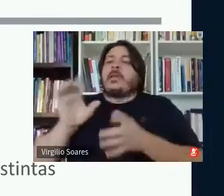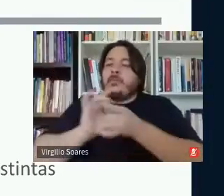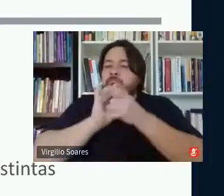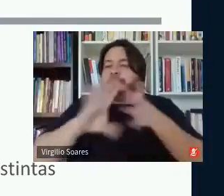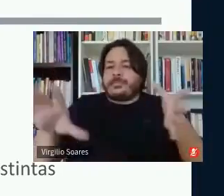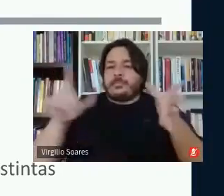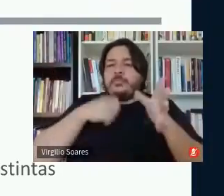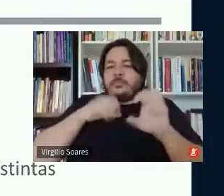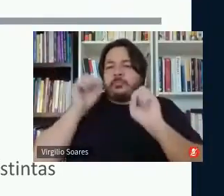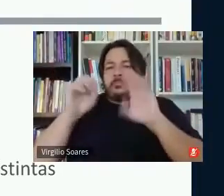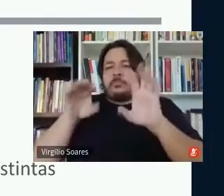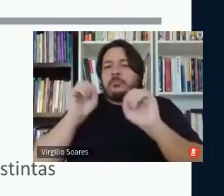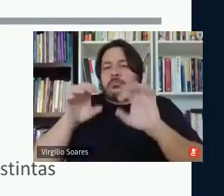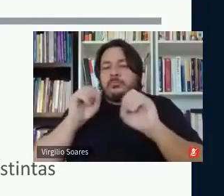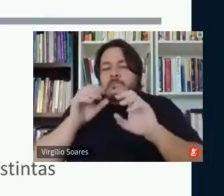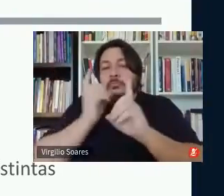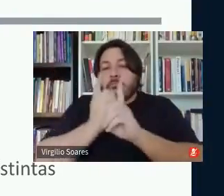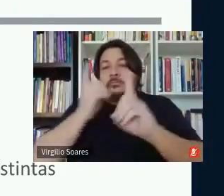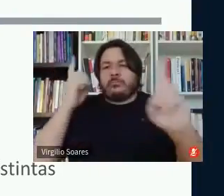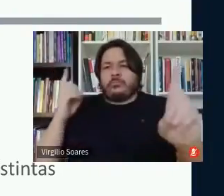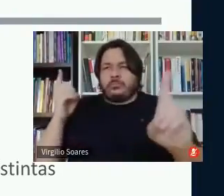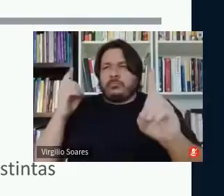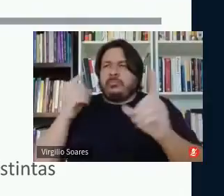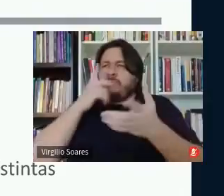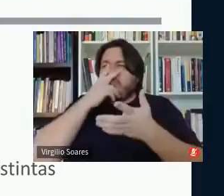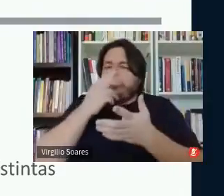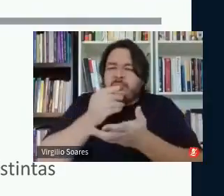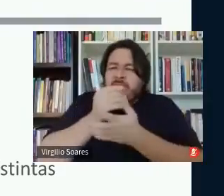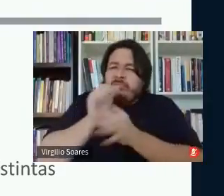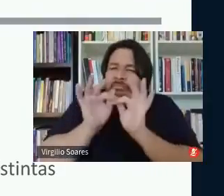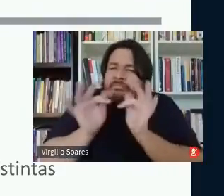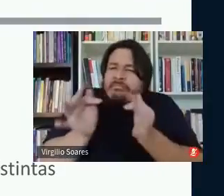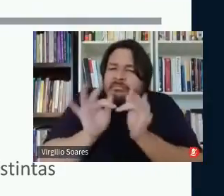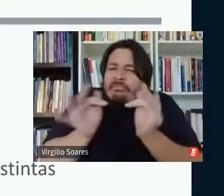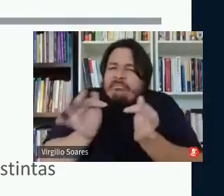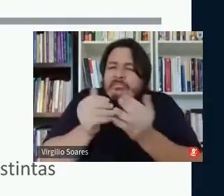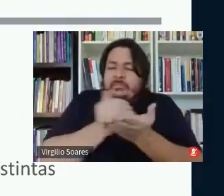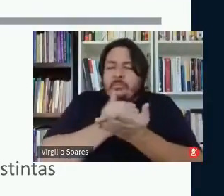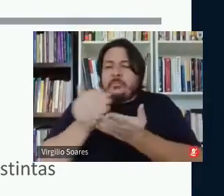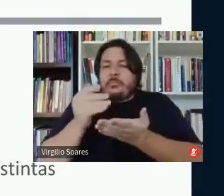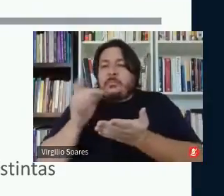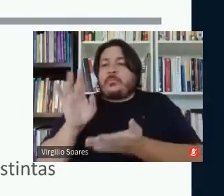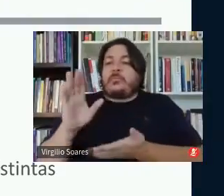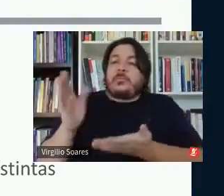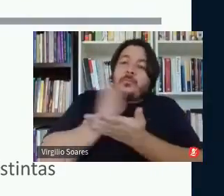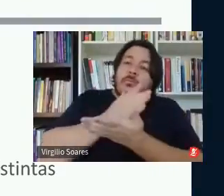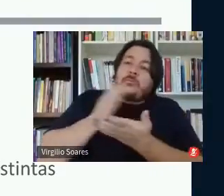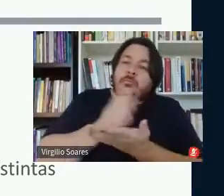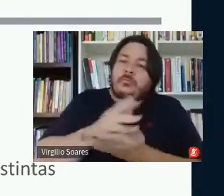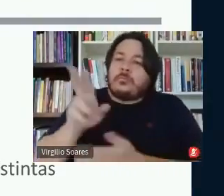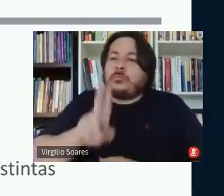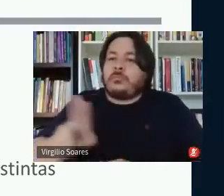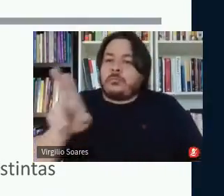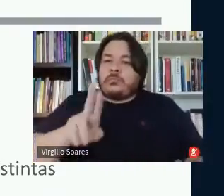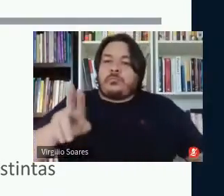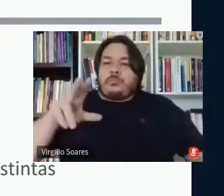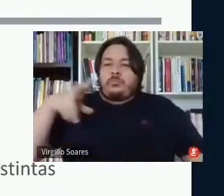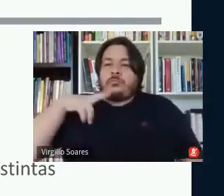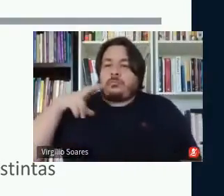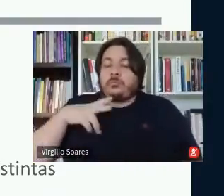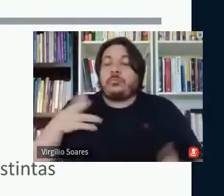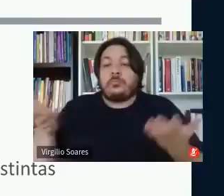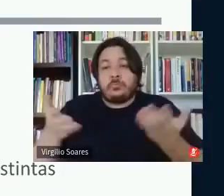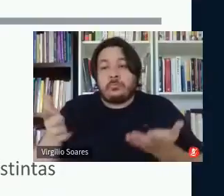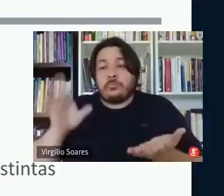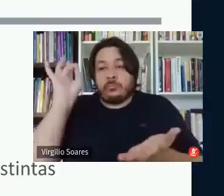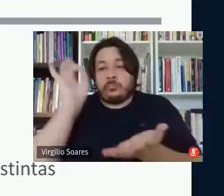faculdades. Algo que, assim, aconteceu muito timidamente à época, somente algumas instituições privadas, e só agora está sendo